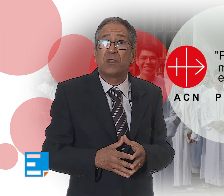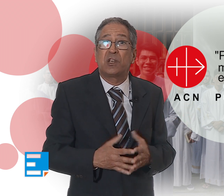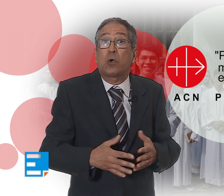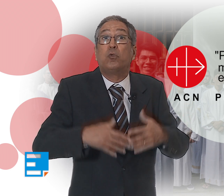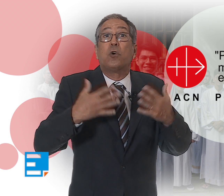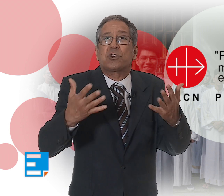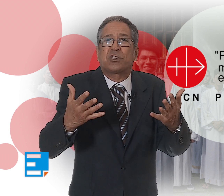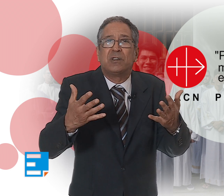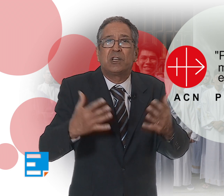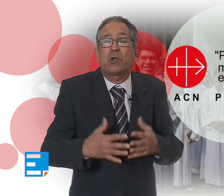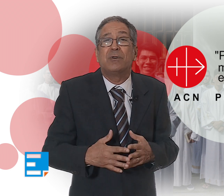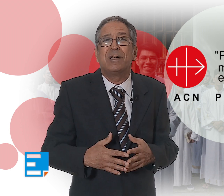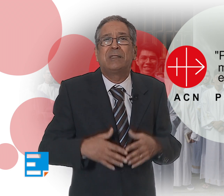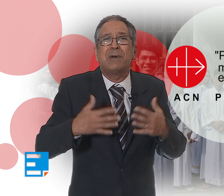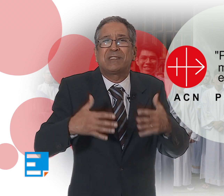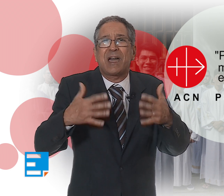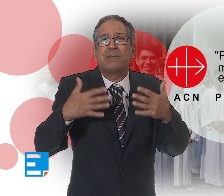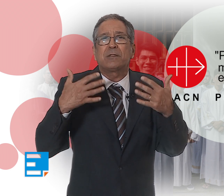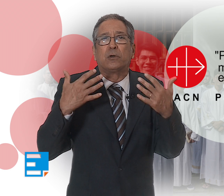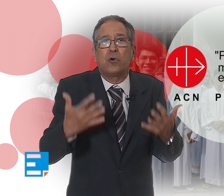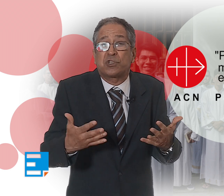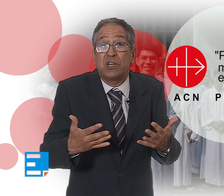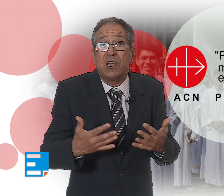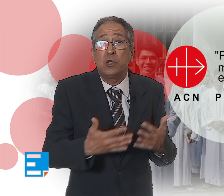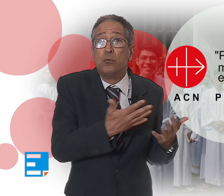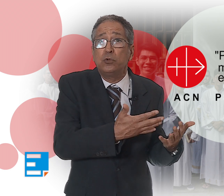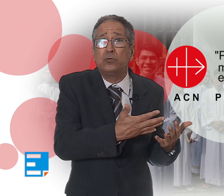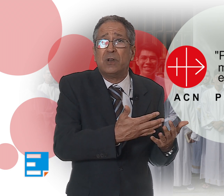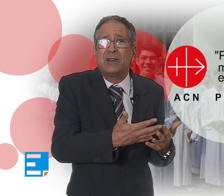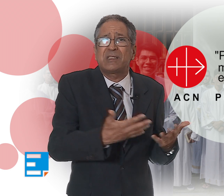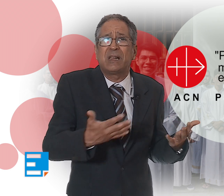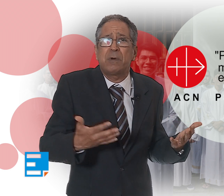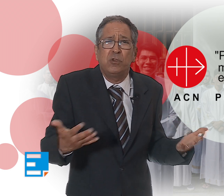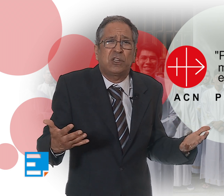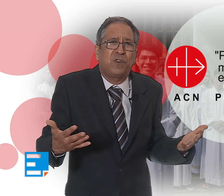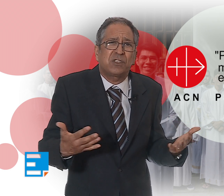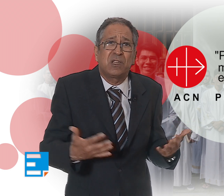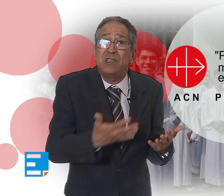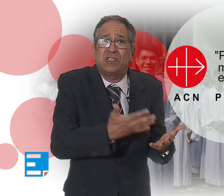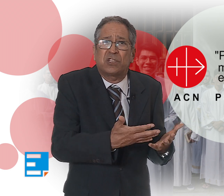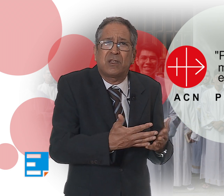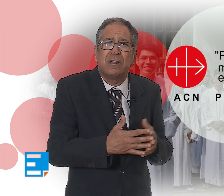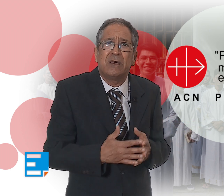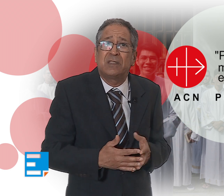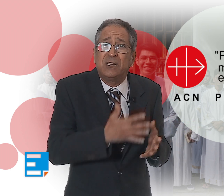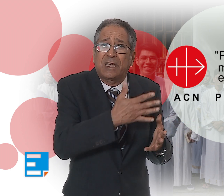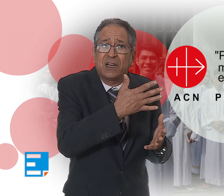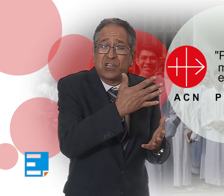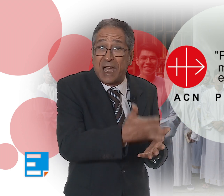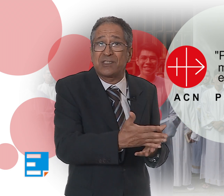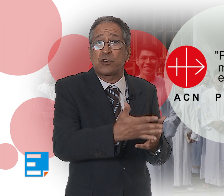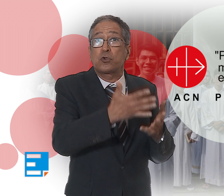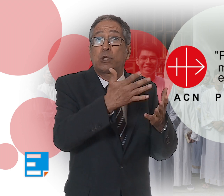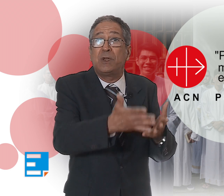civilização. Estão longe, estão demasiadamente longe e o mundo nem se lembra muitas vezes de que existem, de que